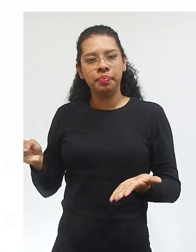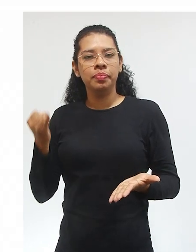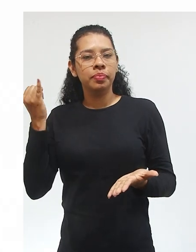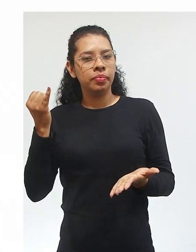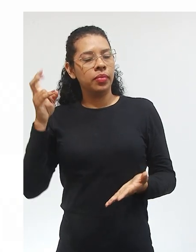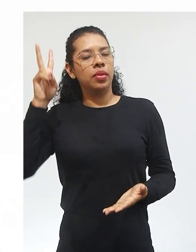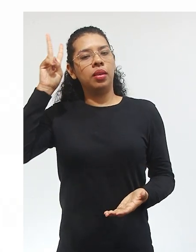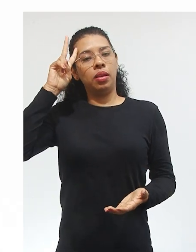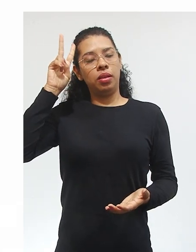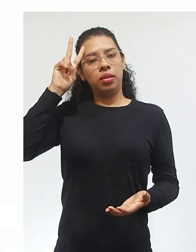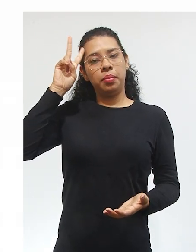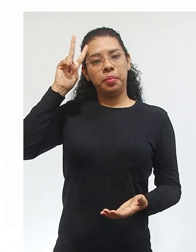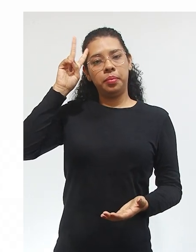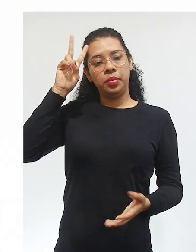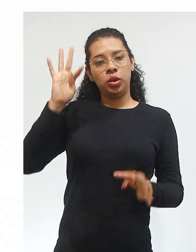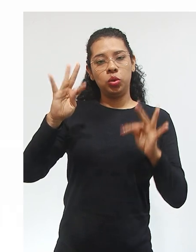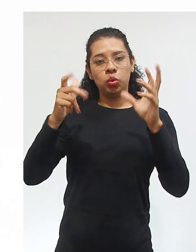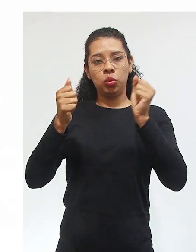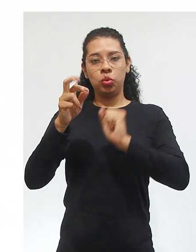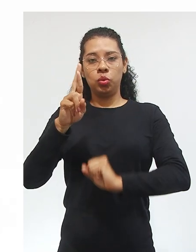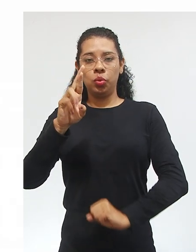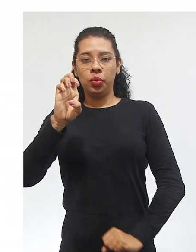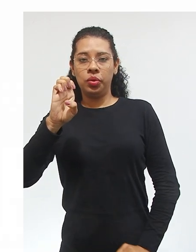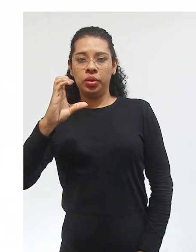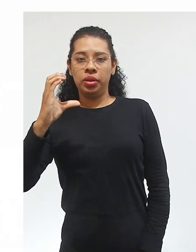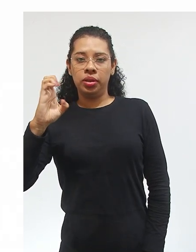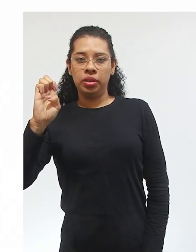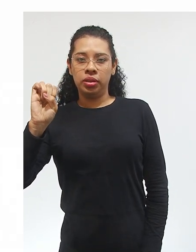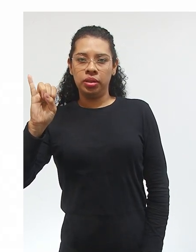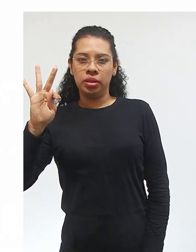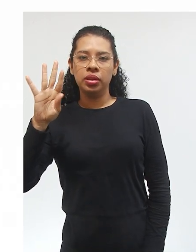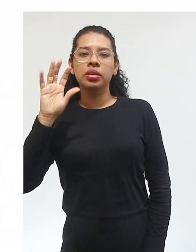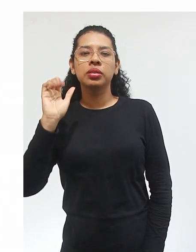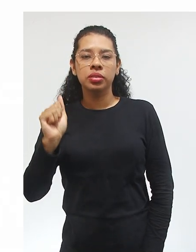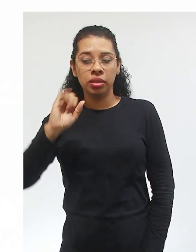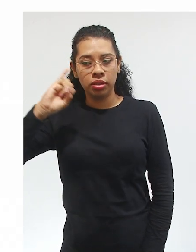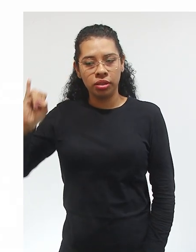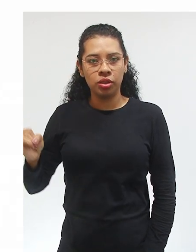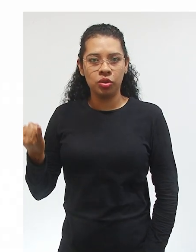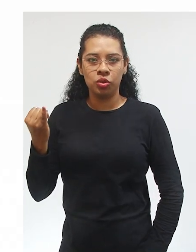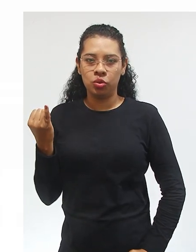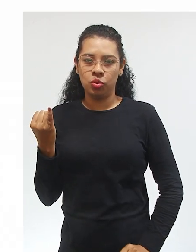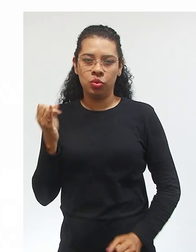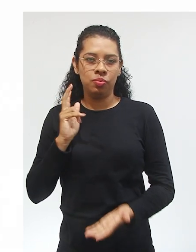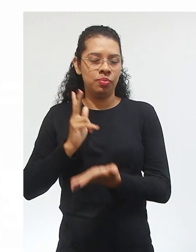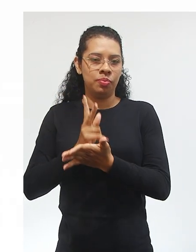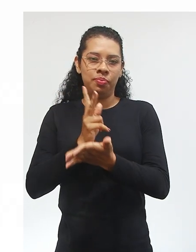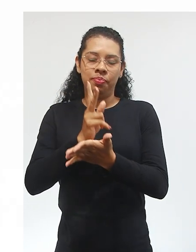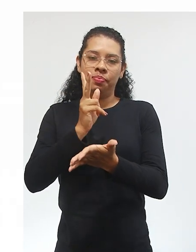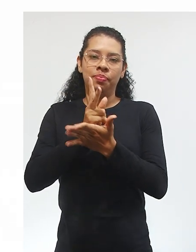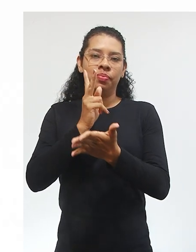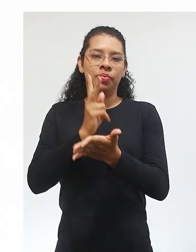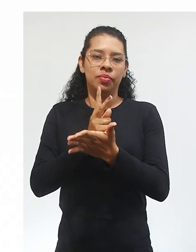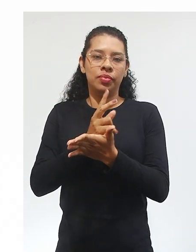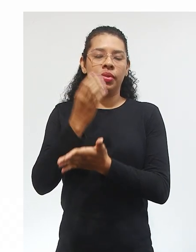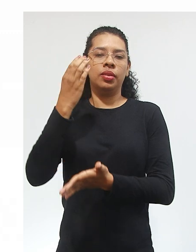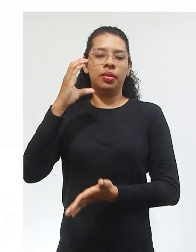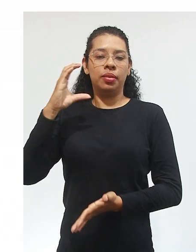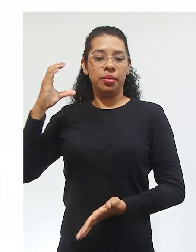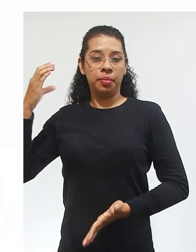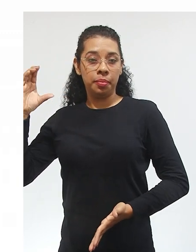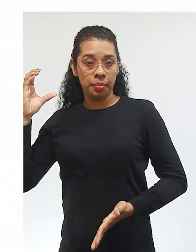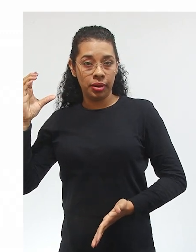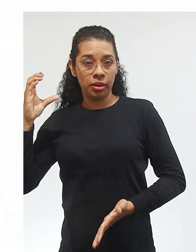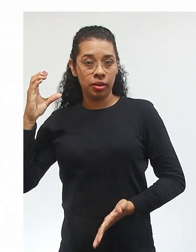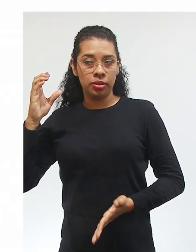tá? Lembrando que receita de juros, ou seja, tudo que é receita, gente, no reconhecimento da receita vai ser sempre